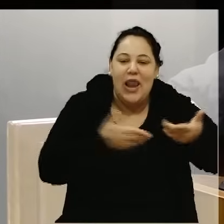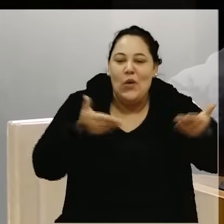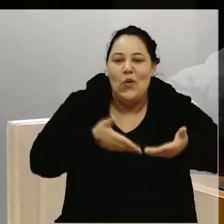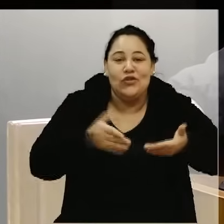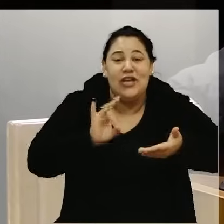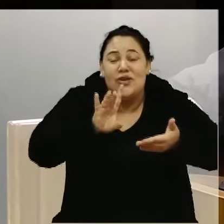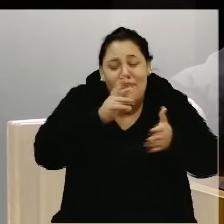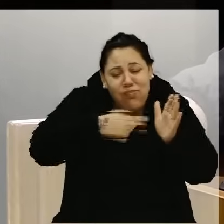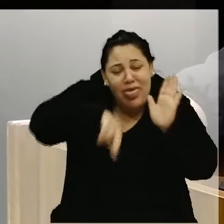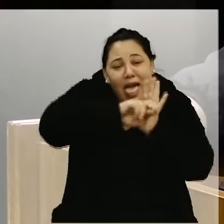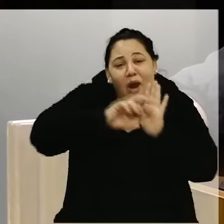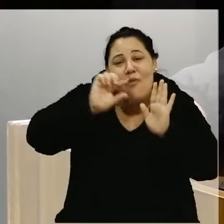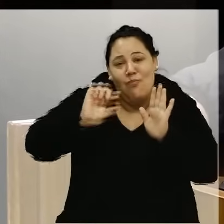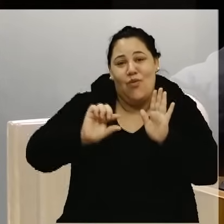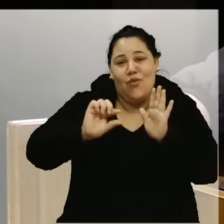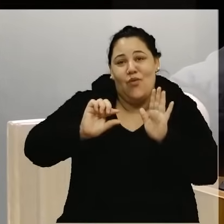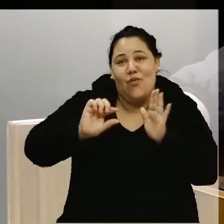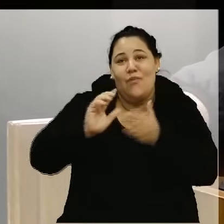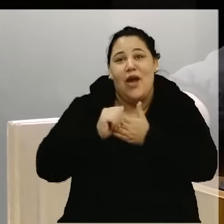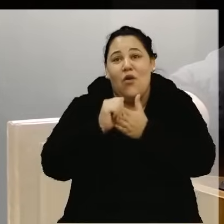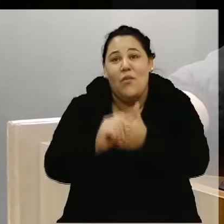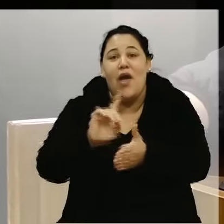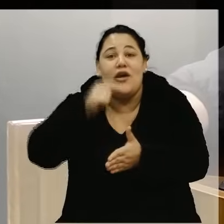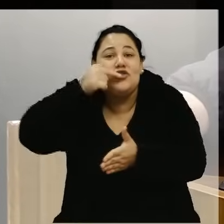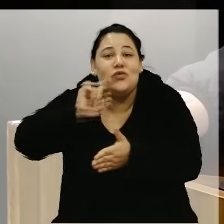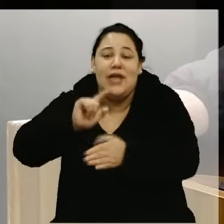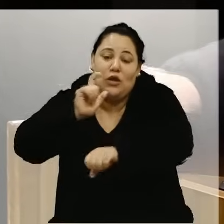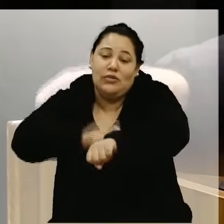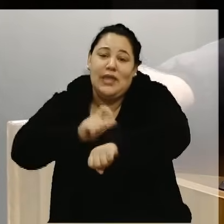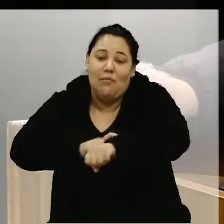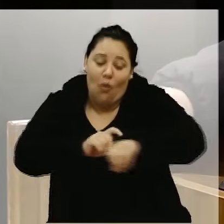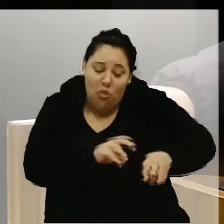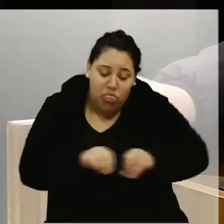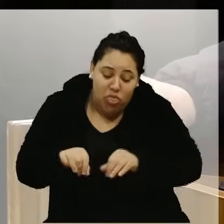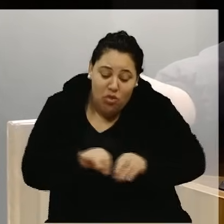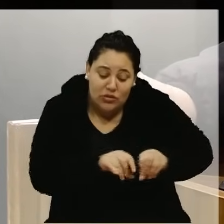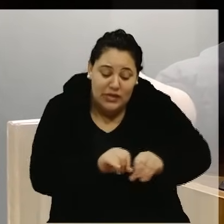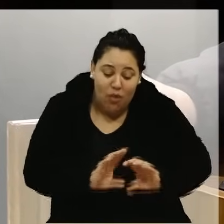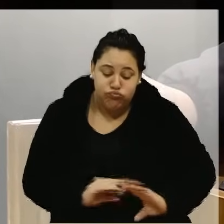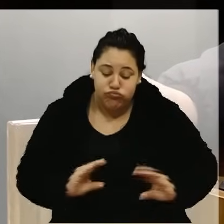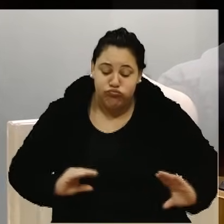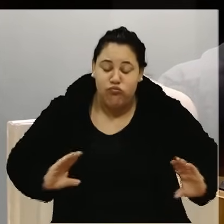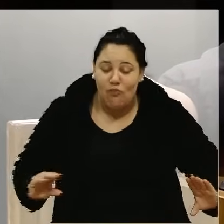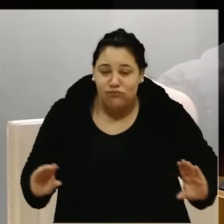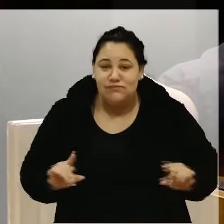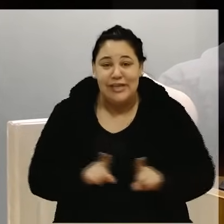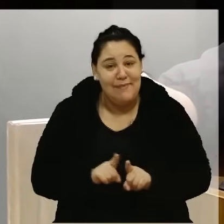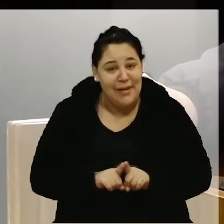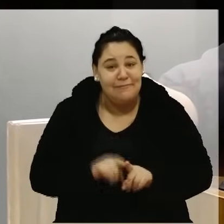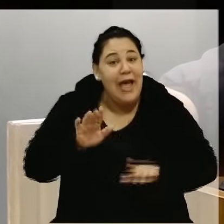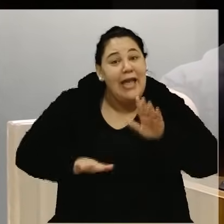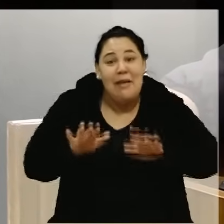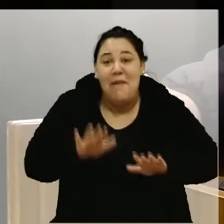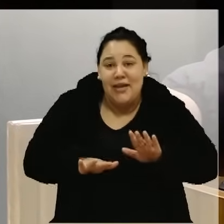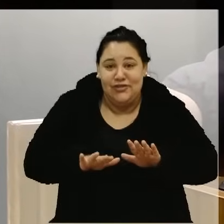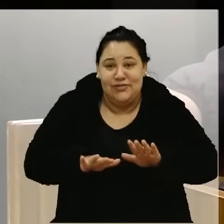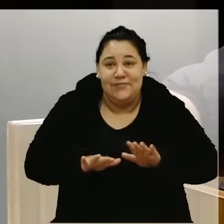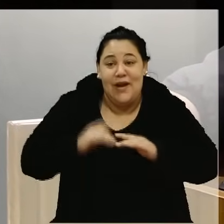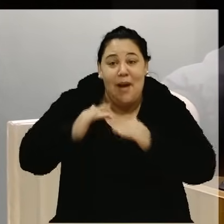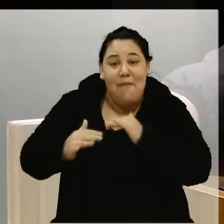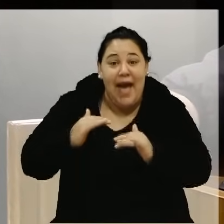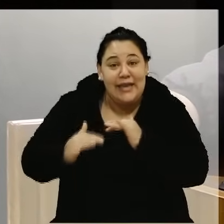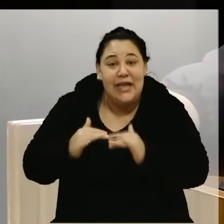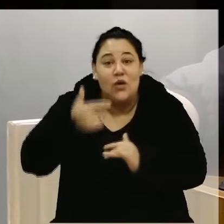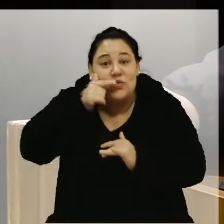paliativos dentro da realidade que o tempo, que o solo e que o nosso maquinário permite. E a gente